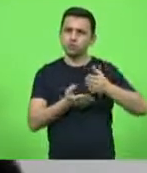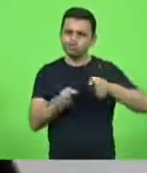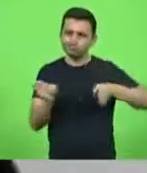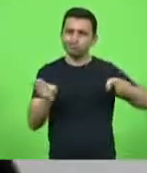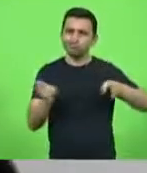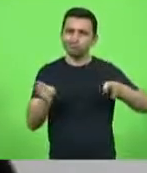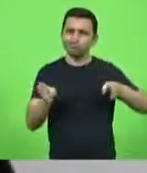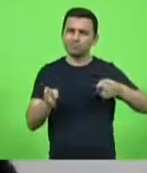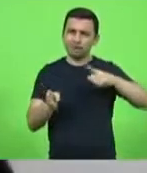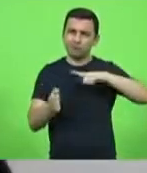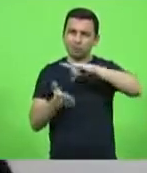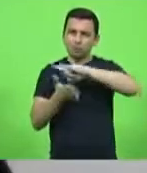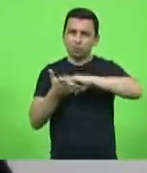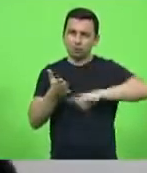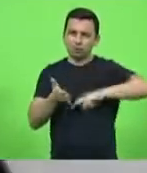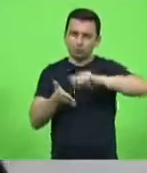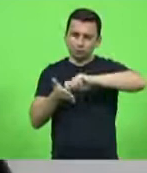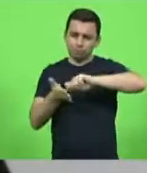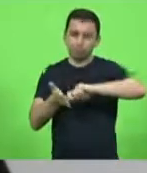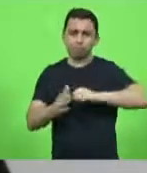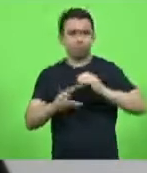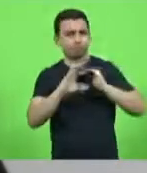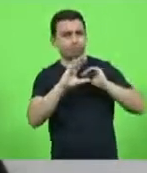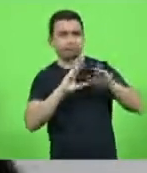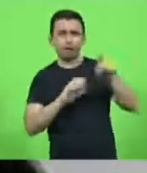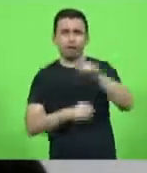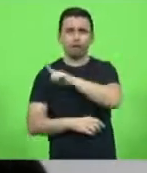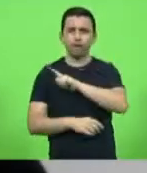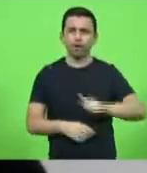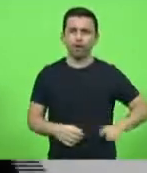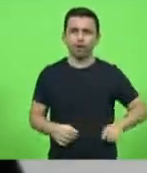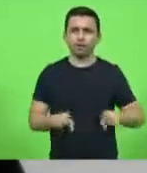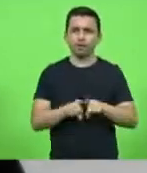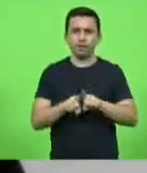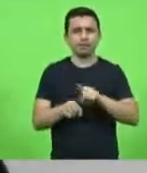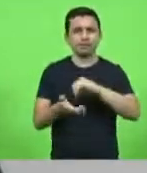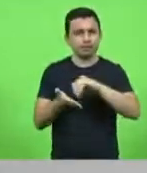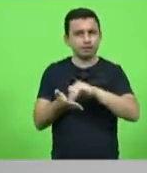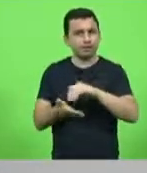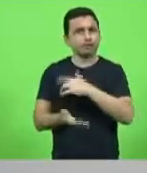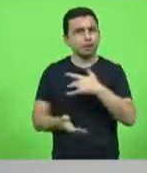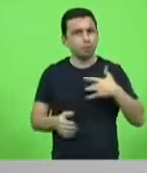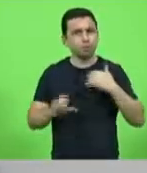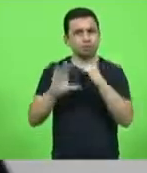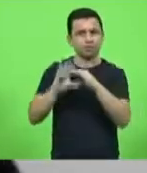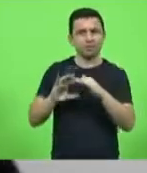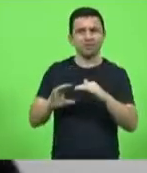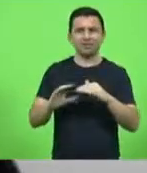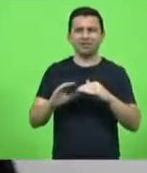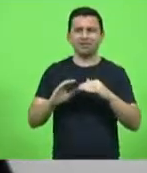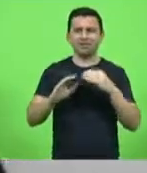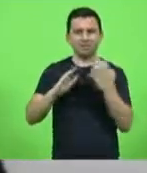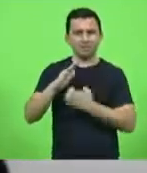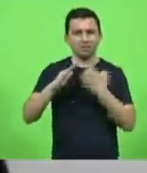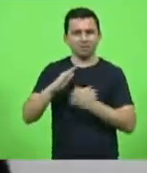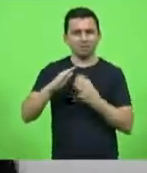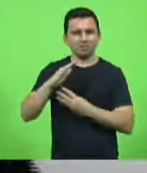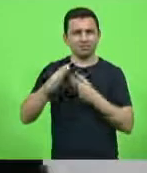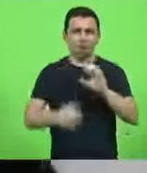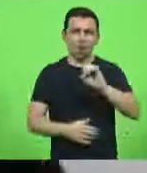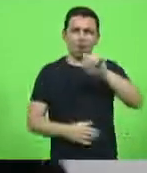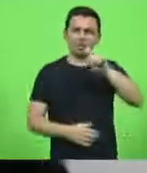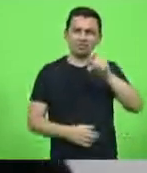fizemos documento sabemos ao governo do estado a secretaria de estado de saúde essa questão da empresa terceirizada da o z